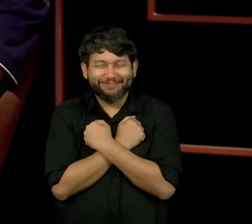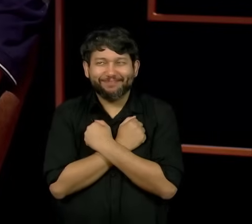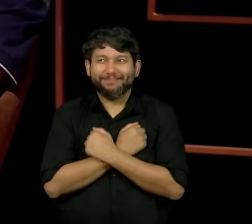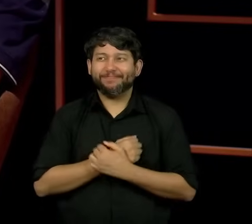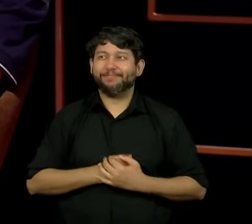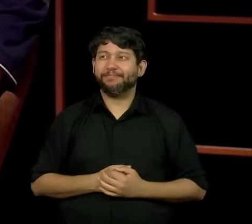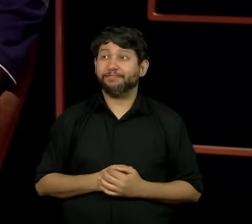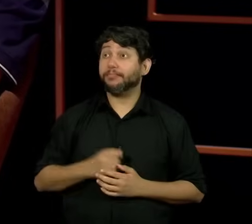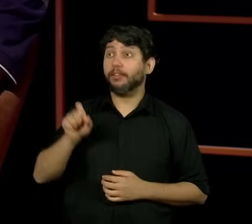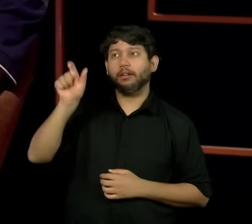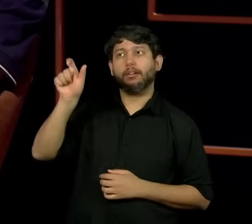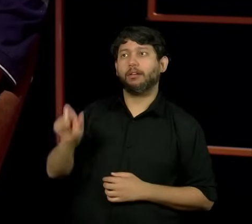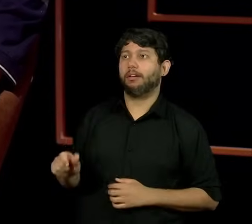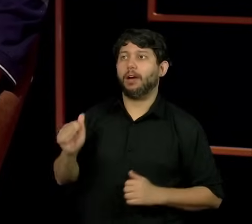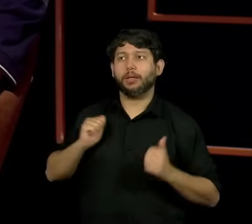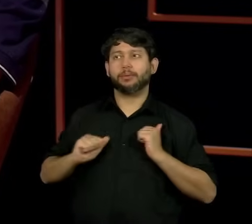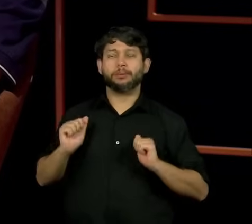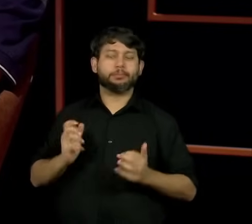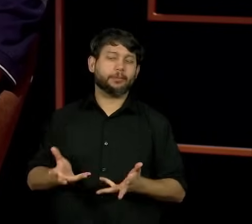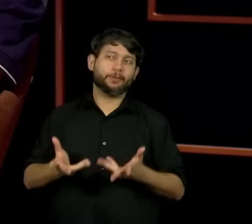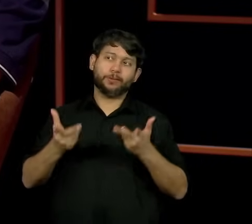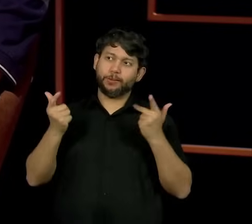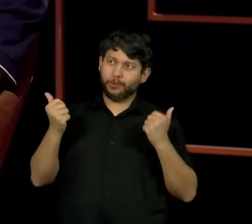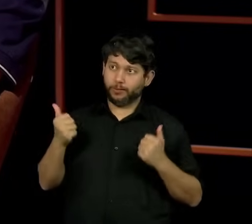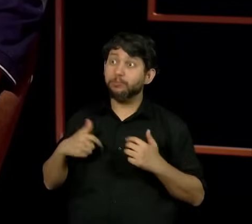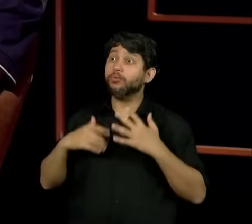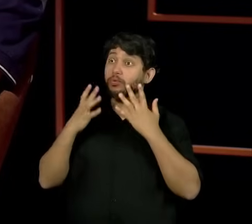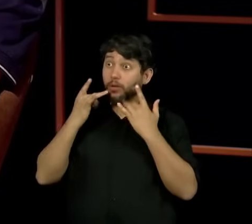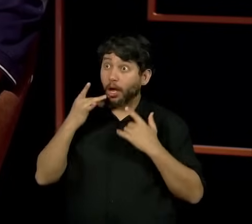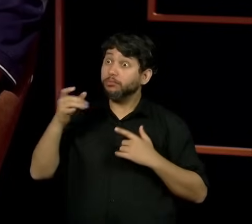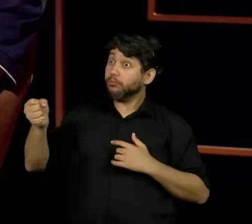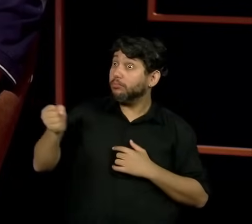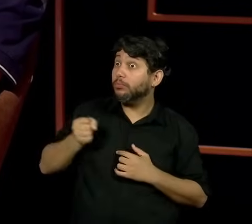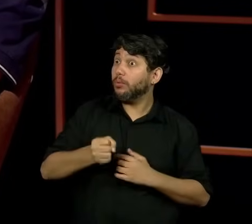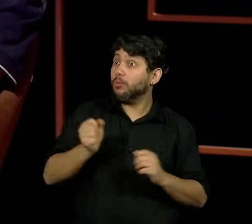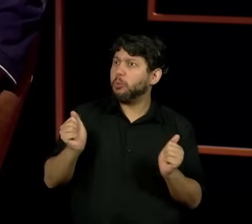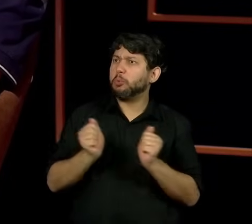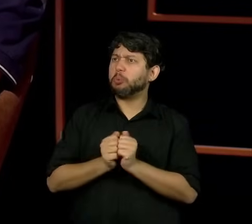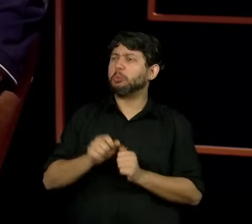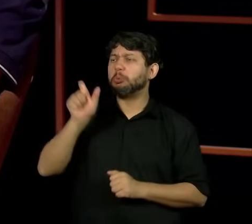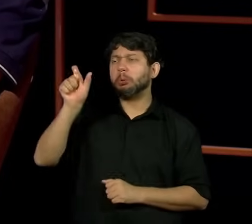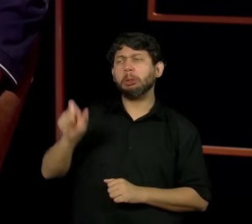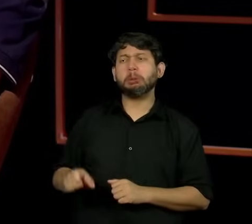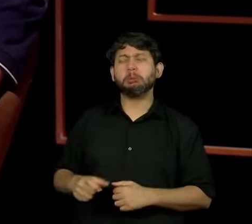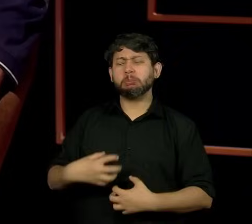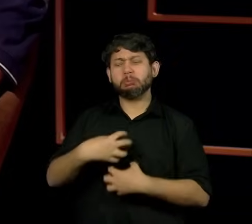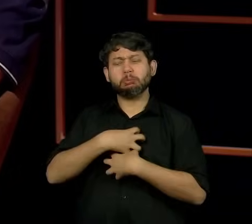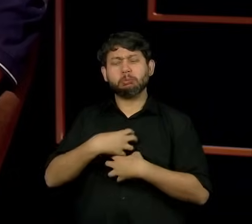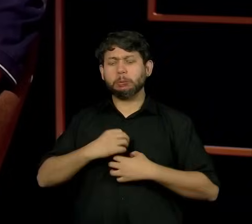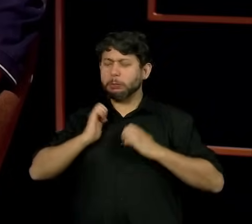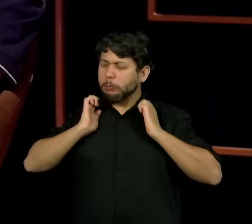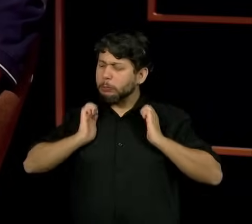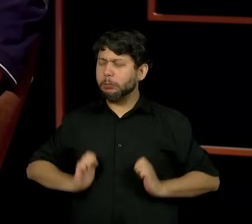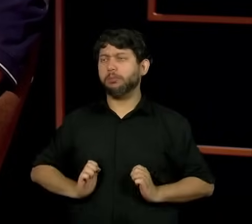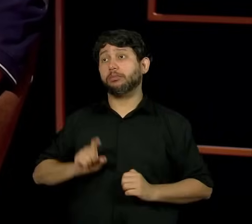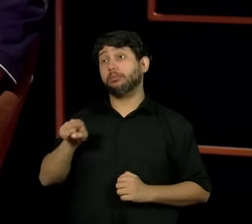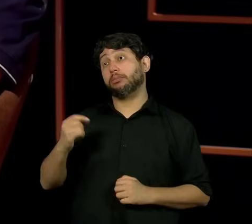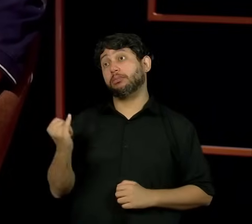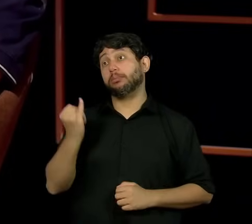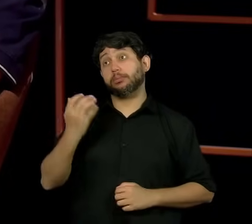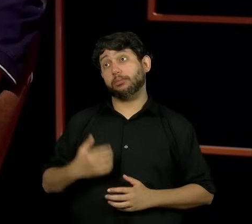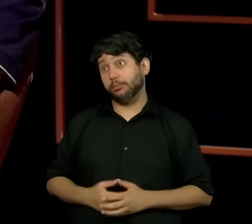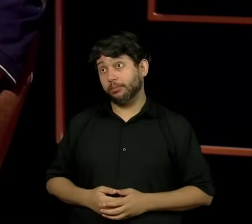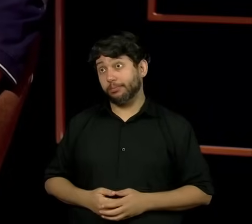É um grande ator, está no meu espetáculo, é uma pessoa de caráter e isso é importante no elenco.